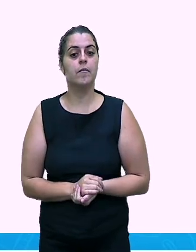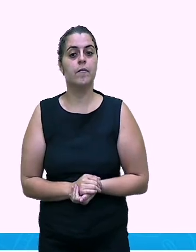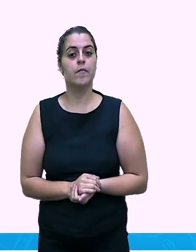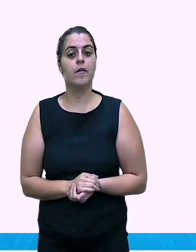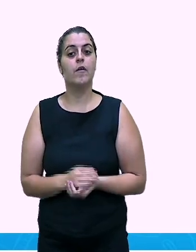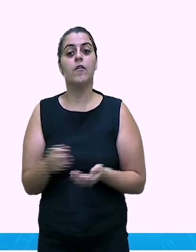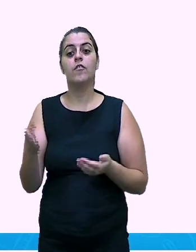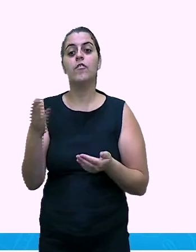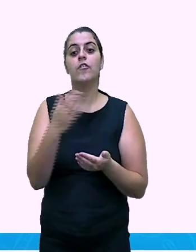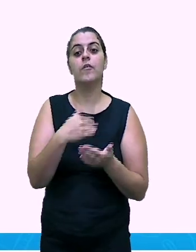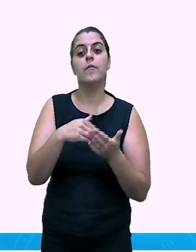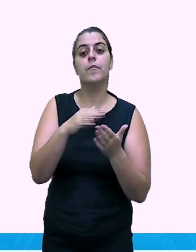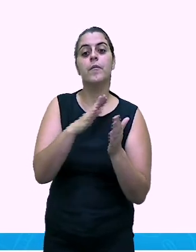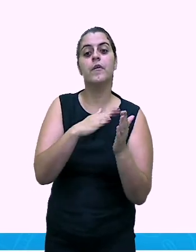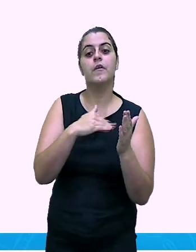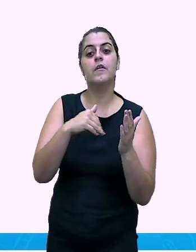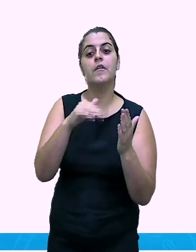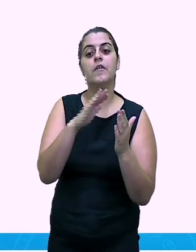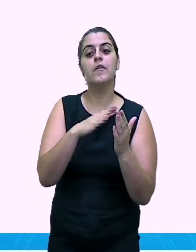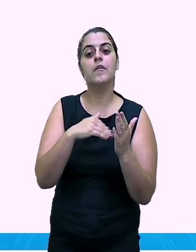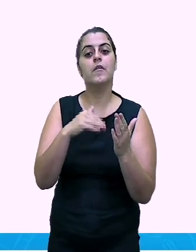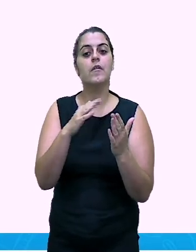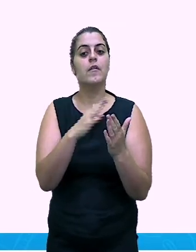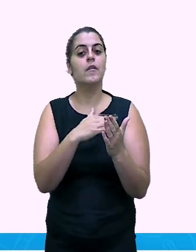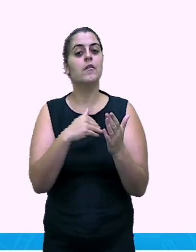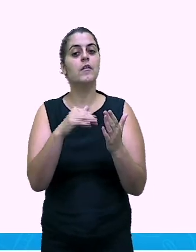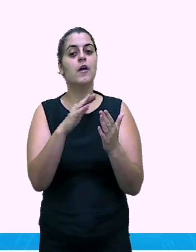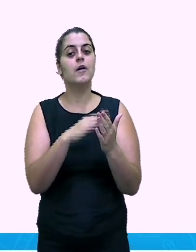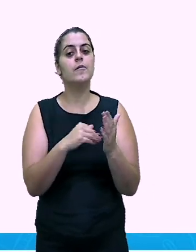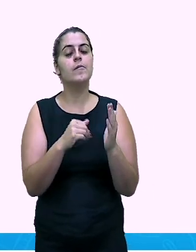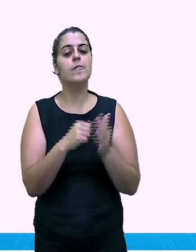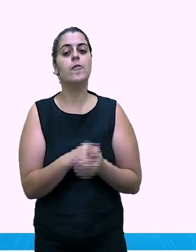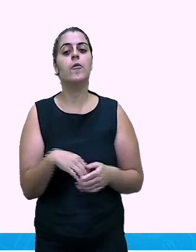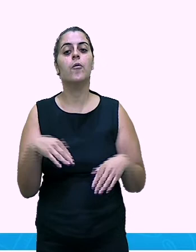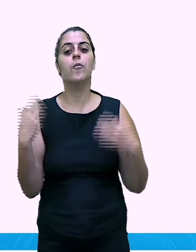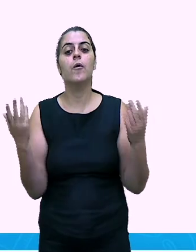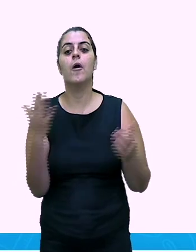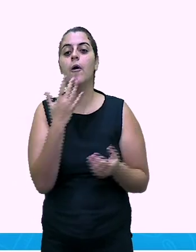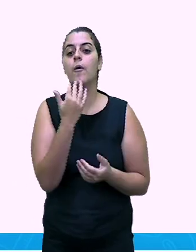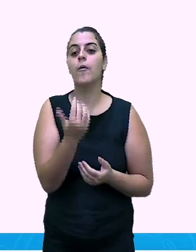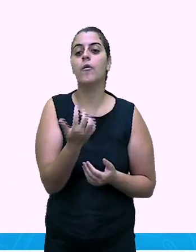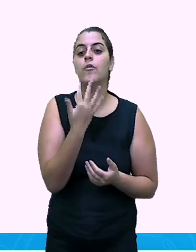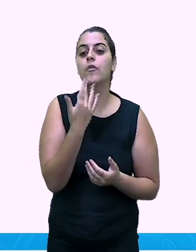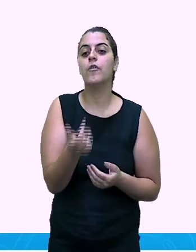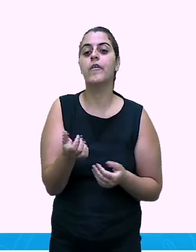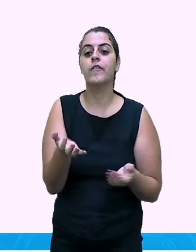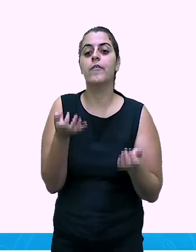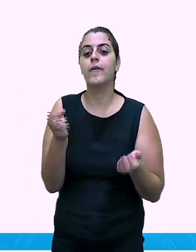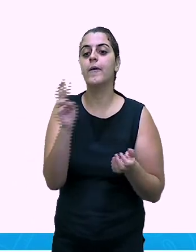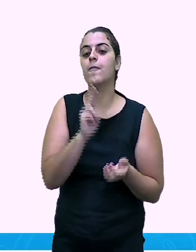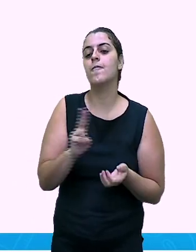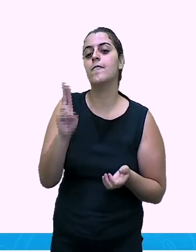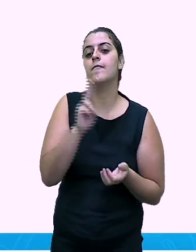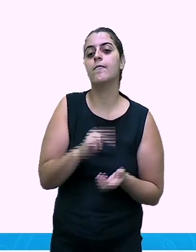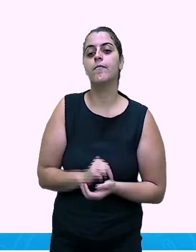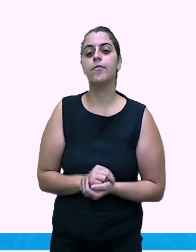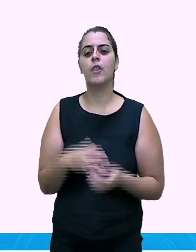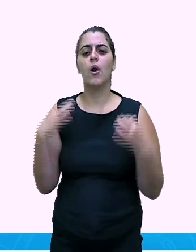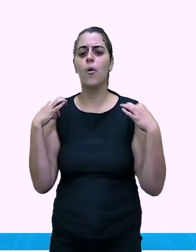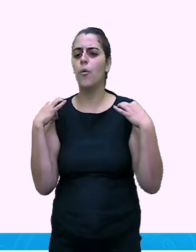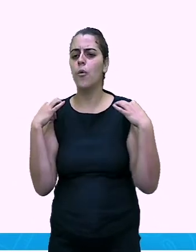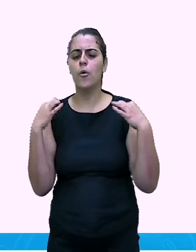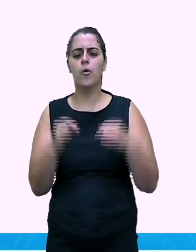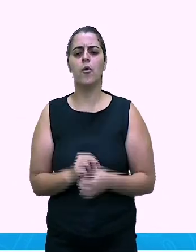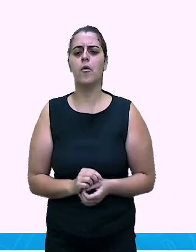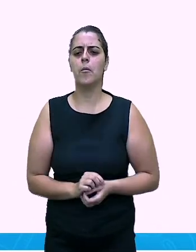de colorização, que é hora de colorir. Quais as cores que você quer usar? Quais as roupas que